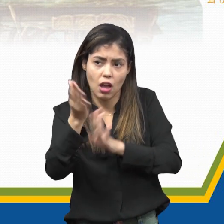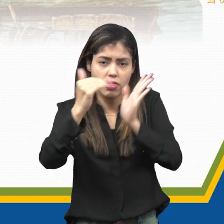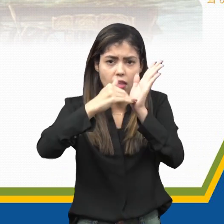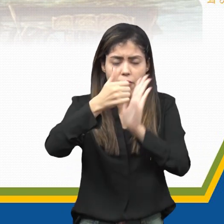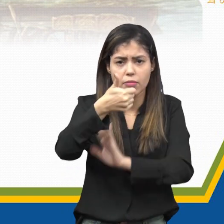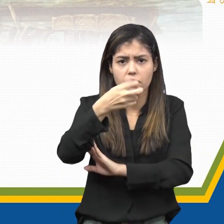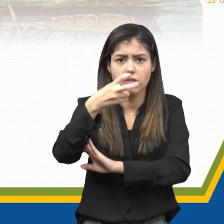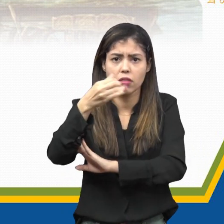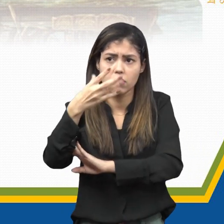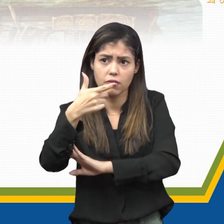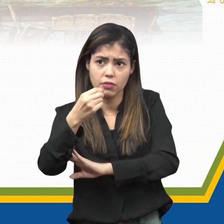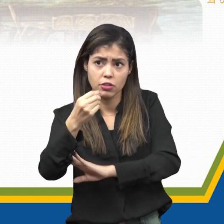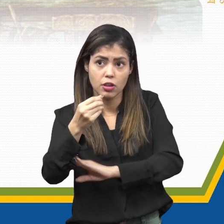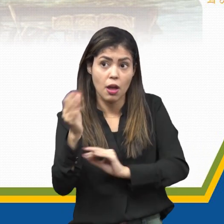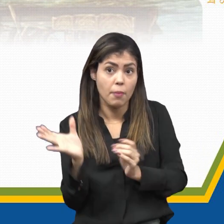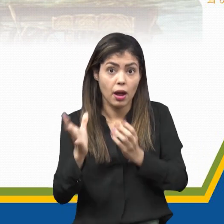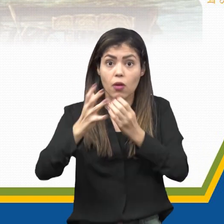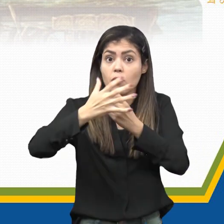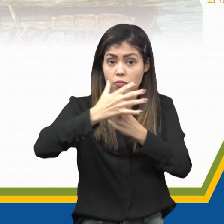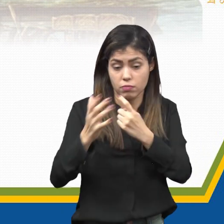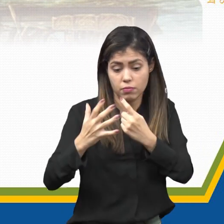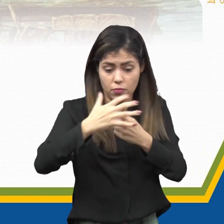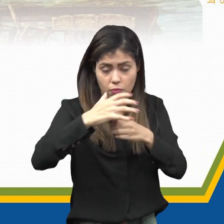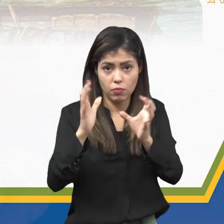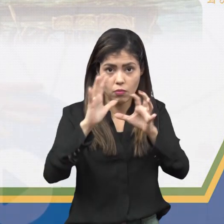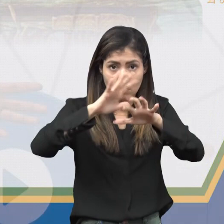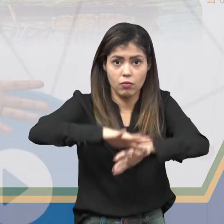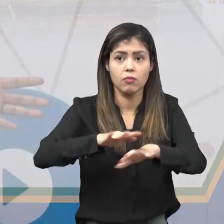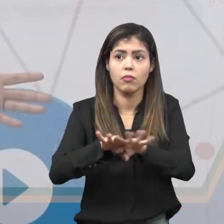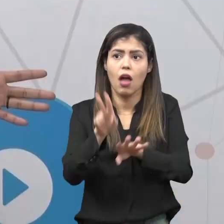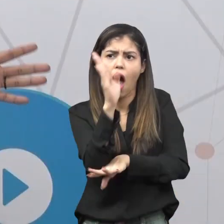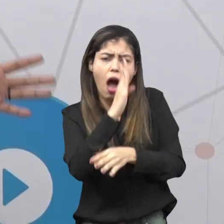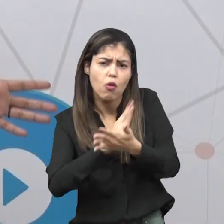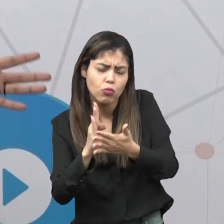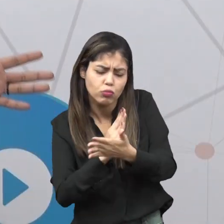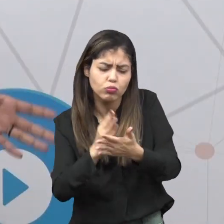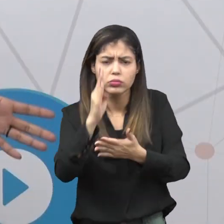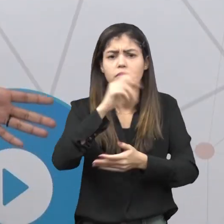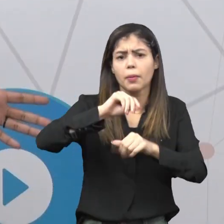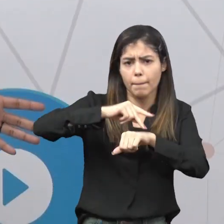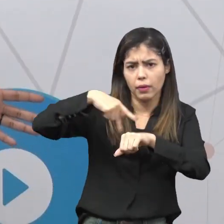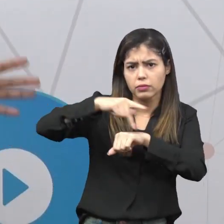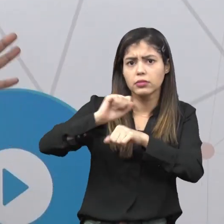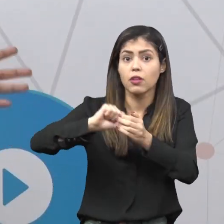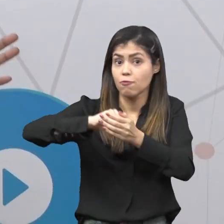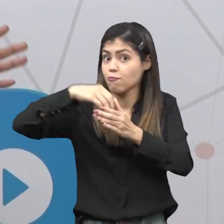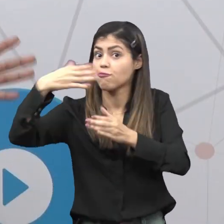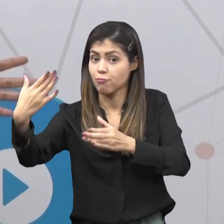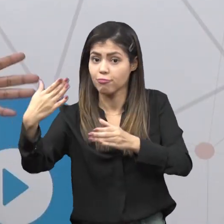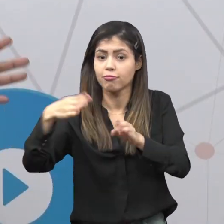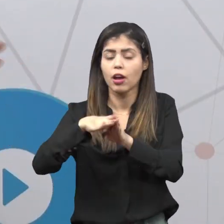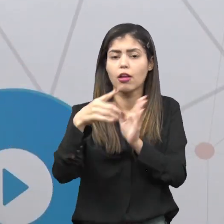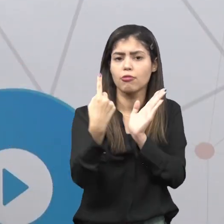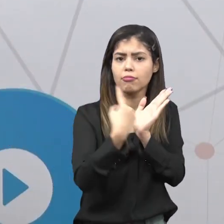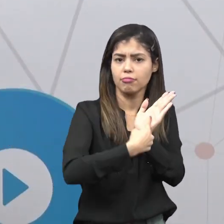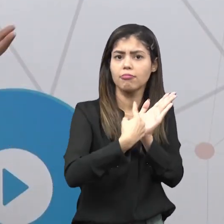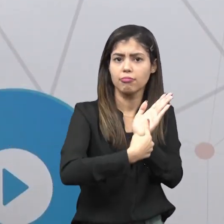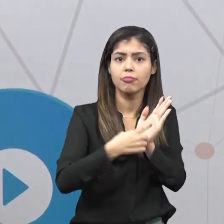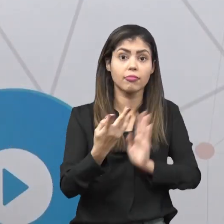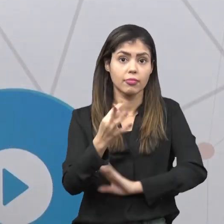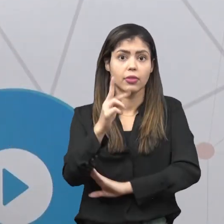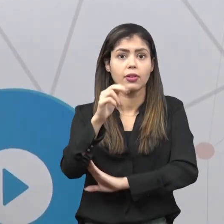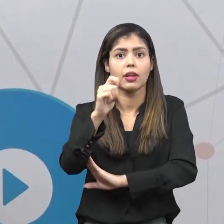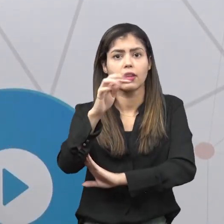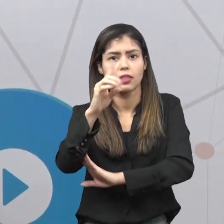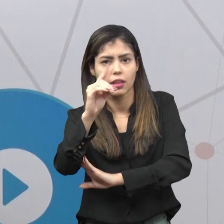o contrabando, né? Então, para guardar, como eu disse para vocês, alguns países que ficaram fora aí do Tratado de Tordesilhas,